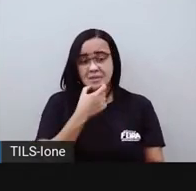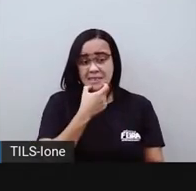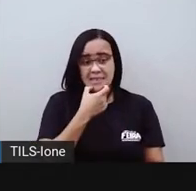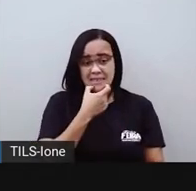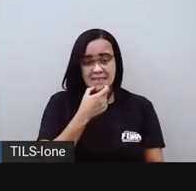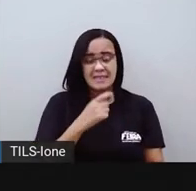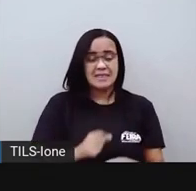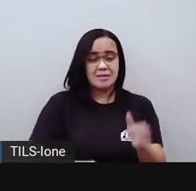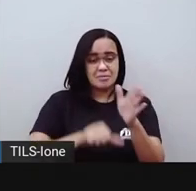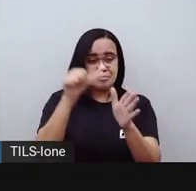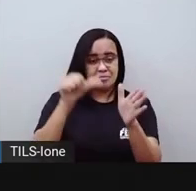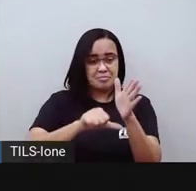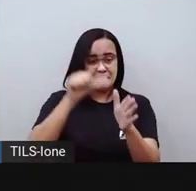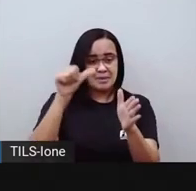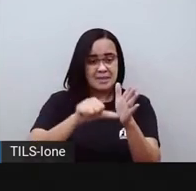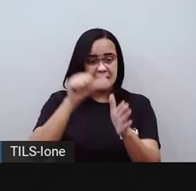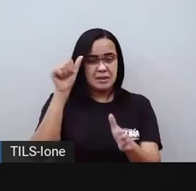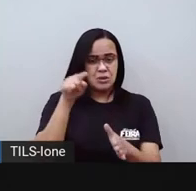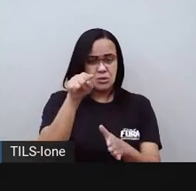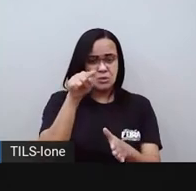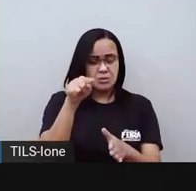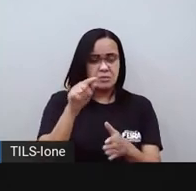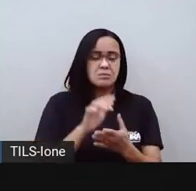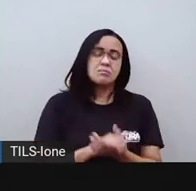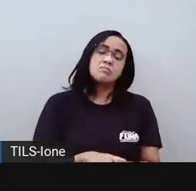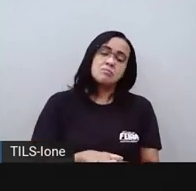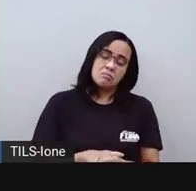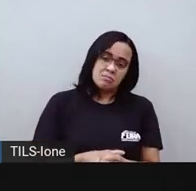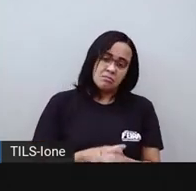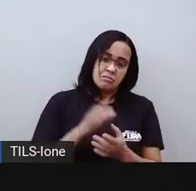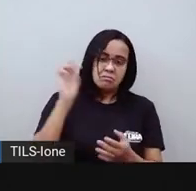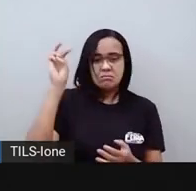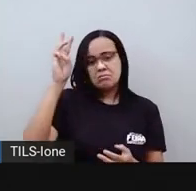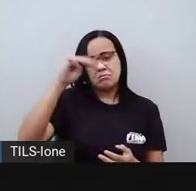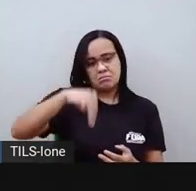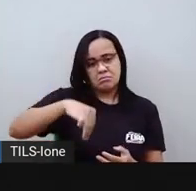monkey. Monkey. É o